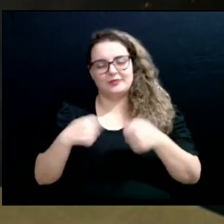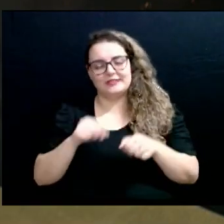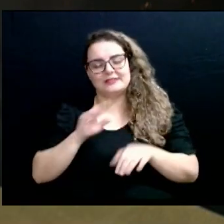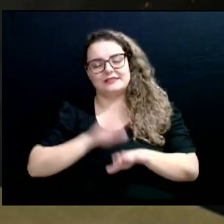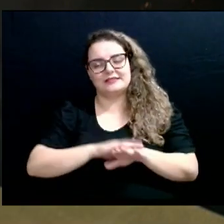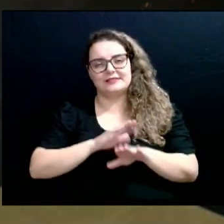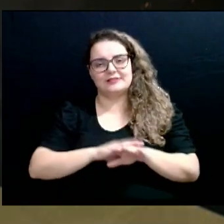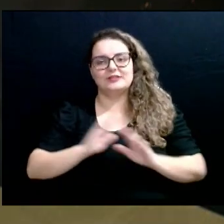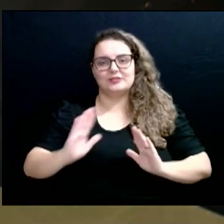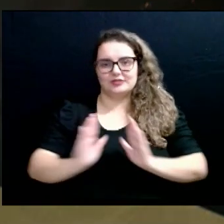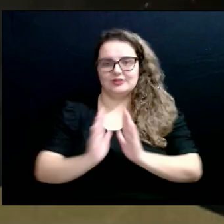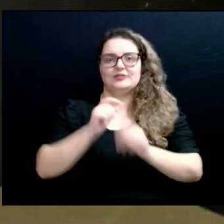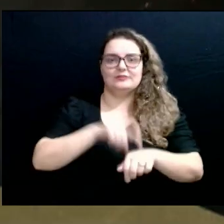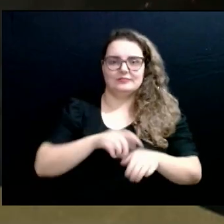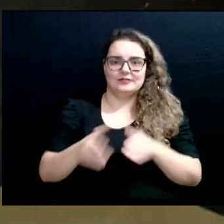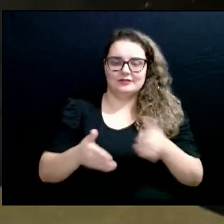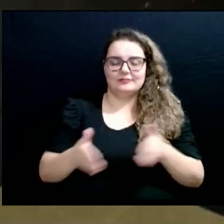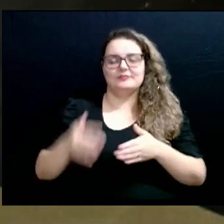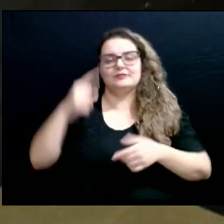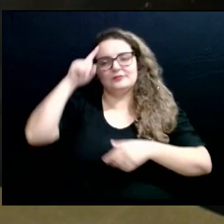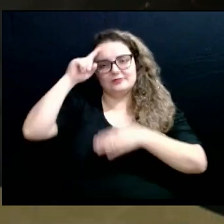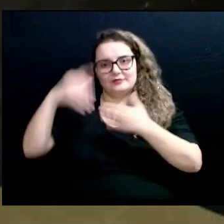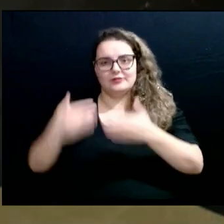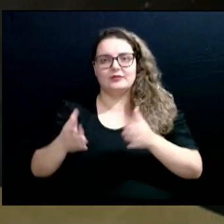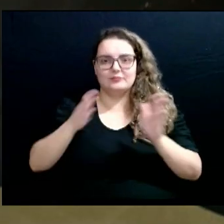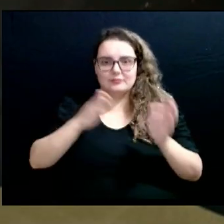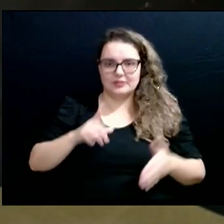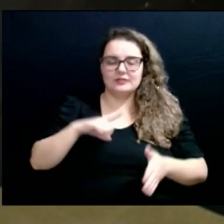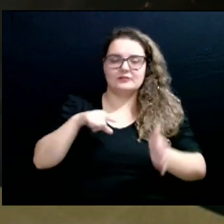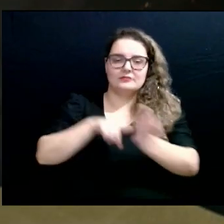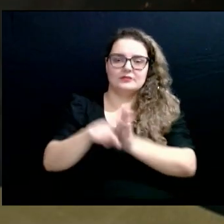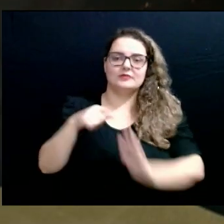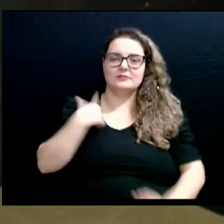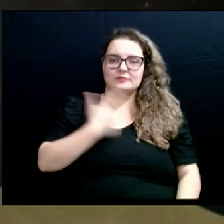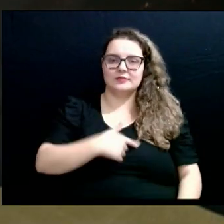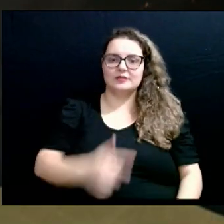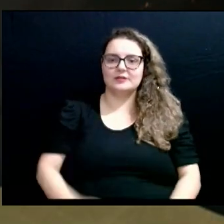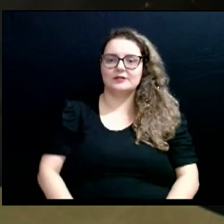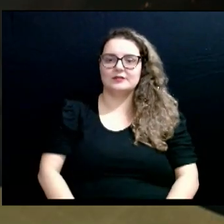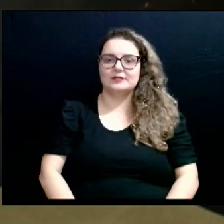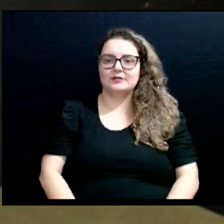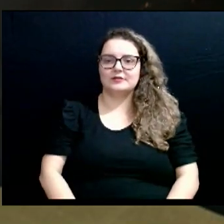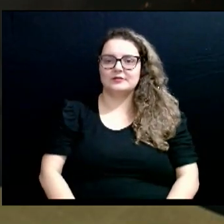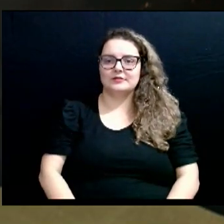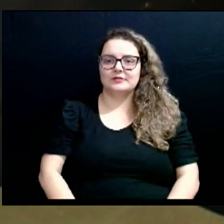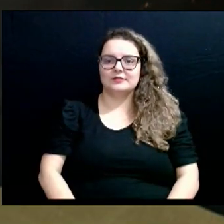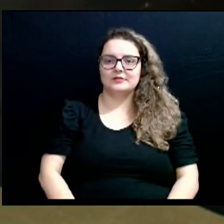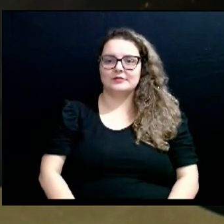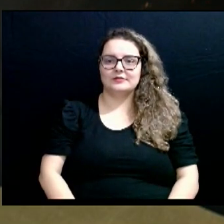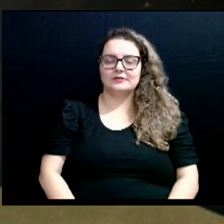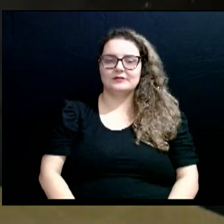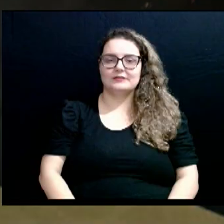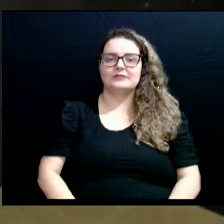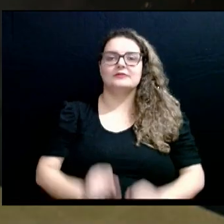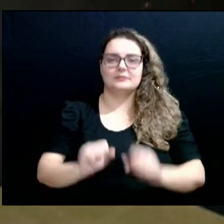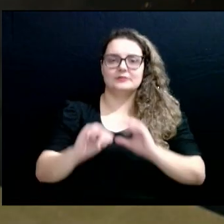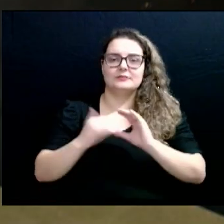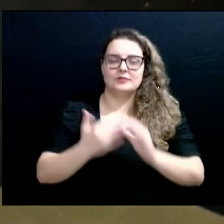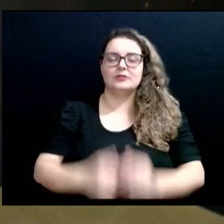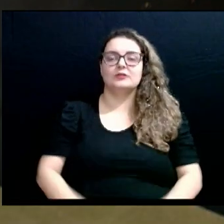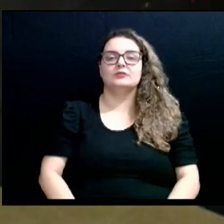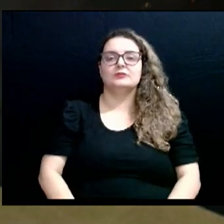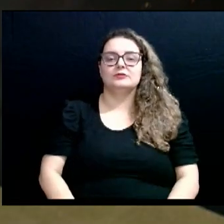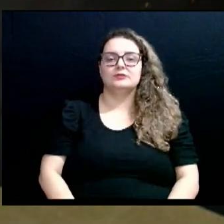dessas situações cotidianas. Produção, tem perguntas para a gente? Se tiver, pode colocar, tá bom? Enquanto isso,